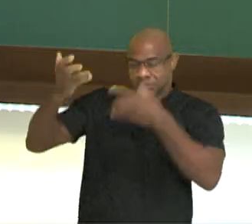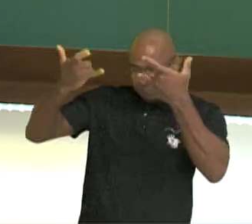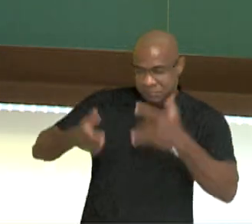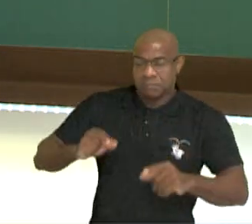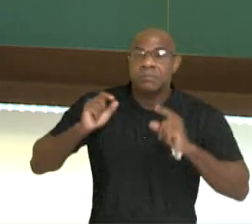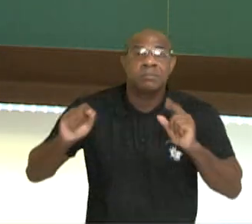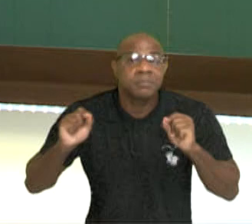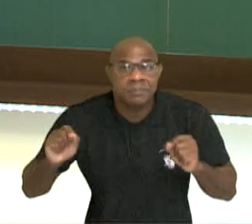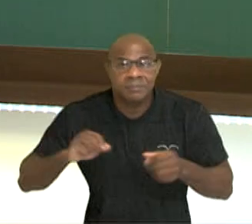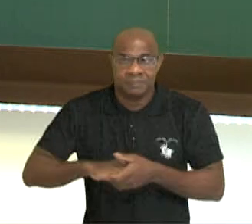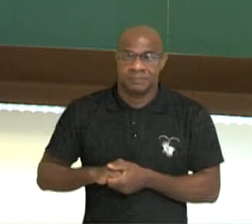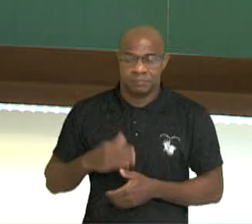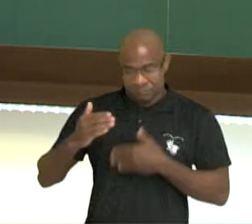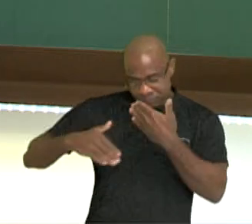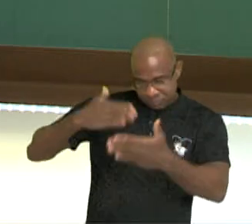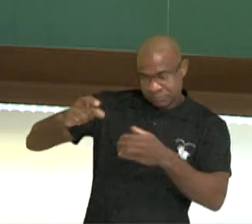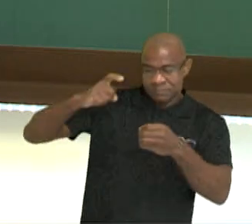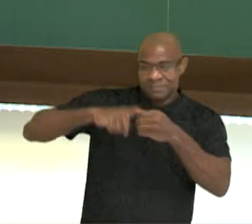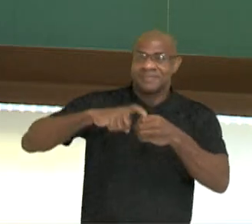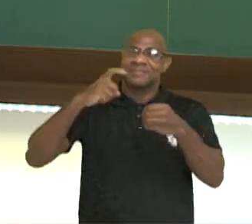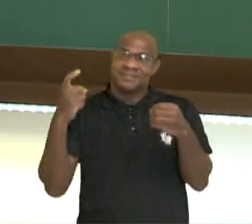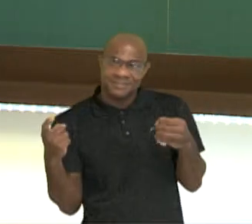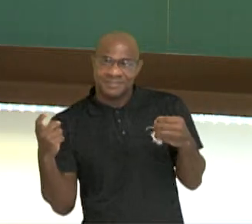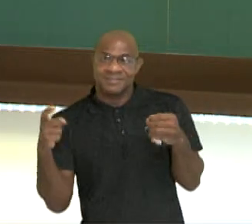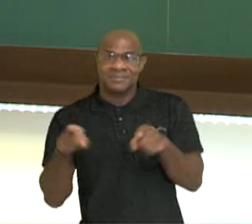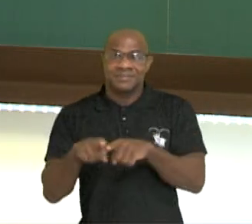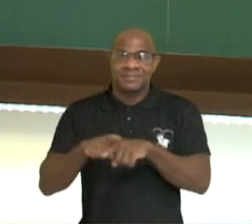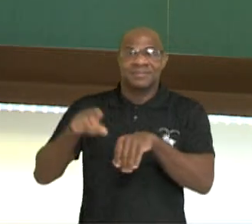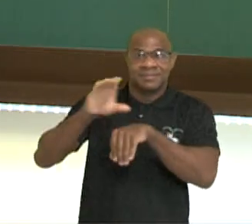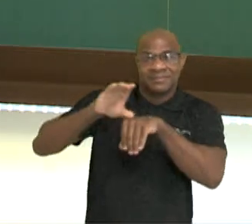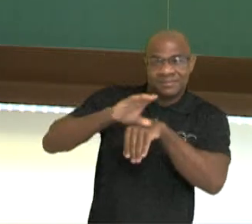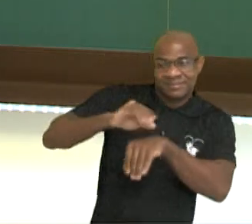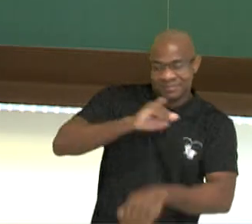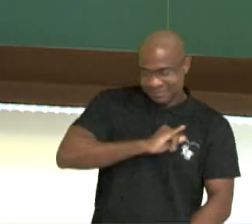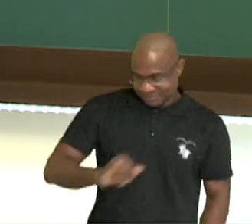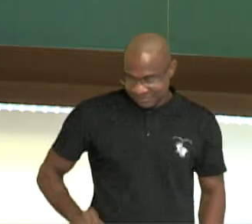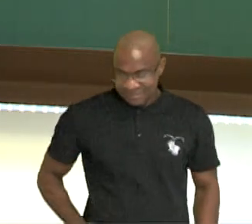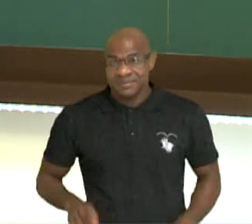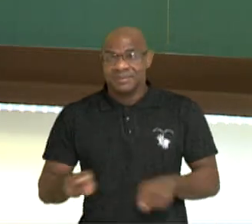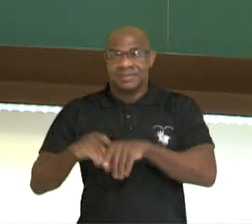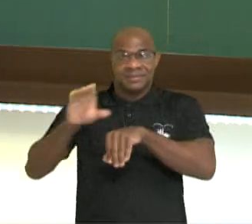nós falamos sobre o processo de independência, a Constituição Imperial e a